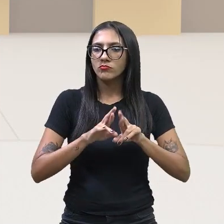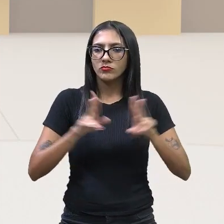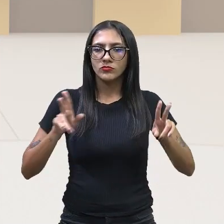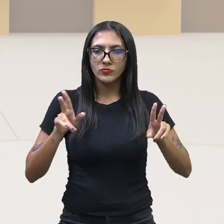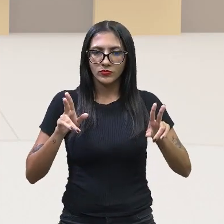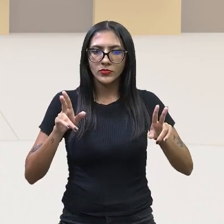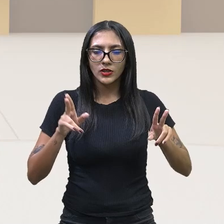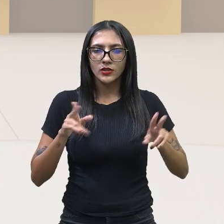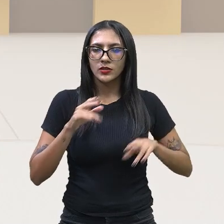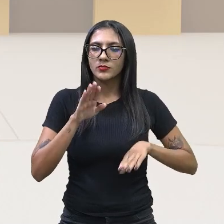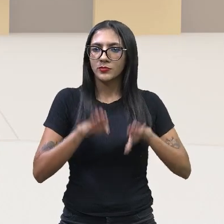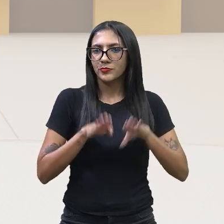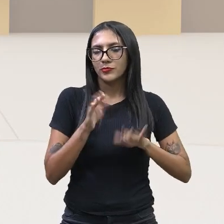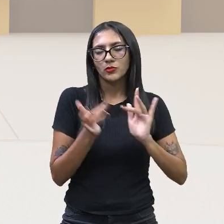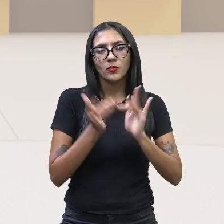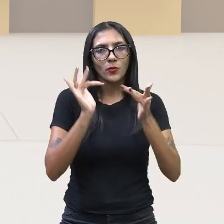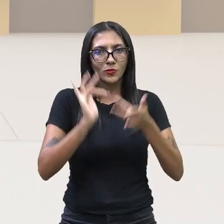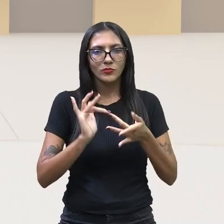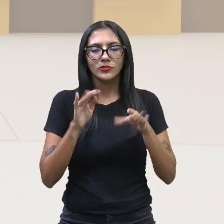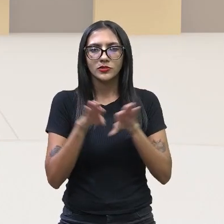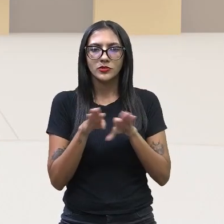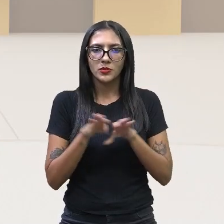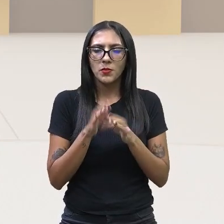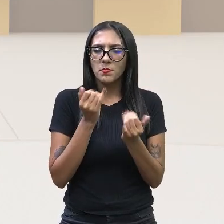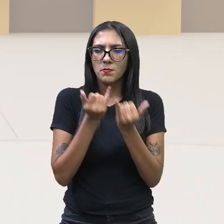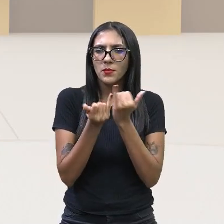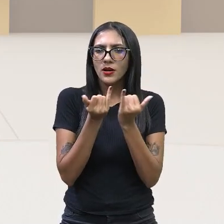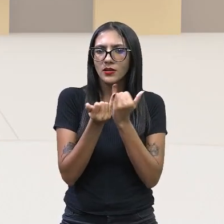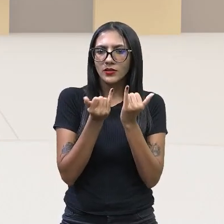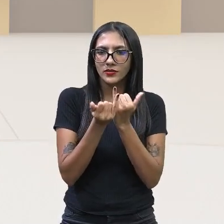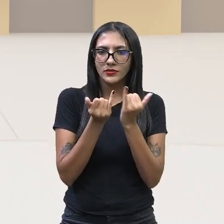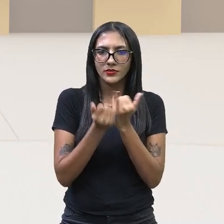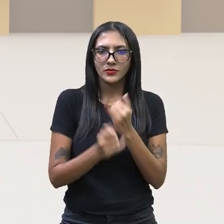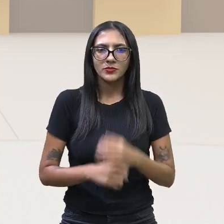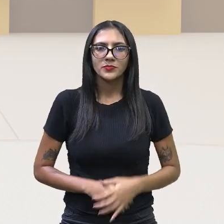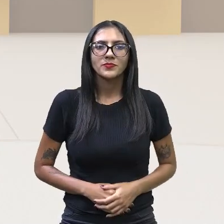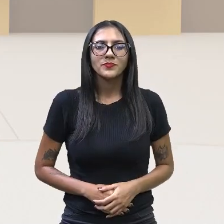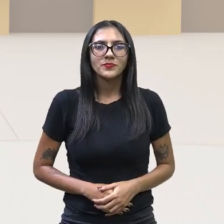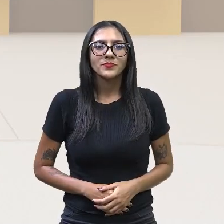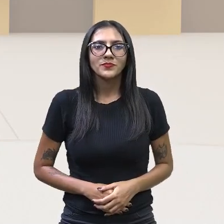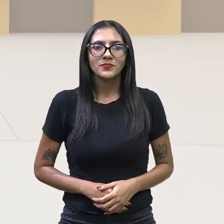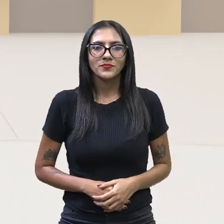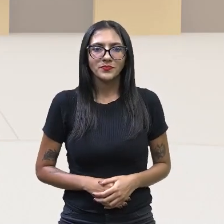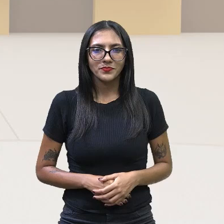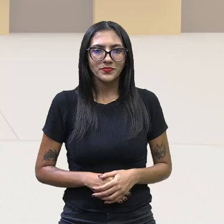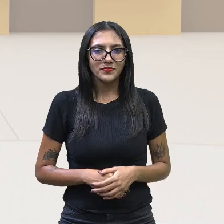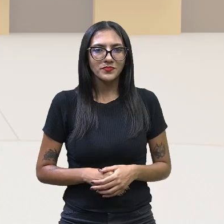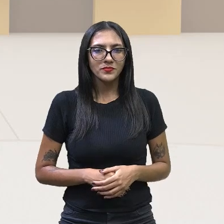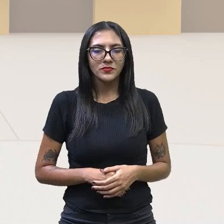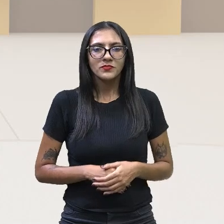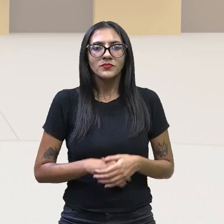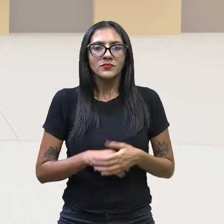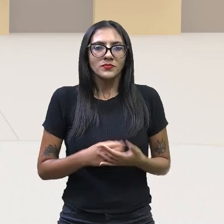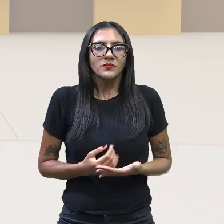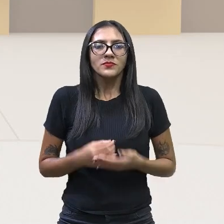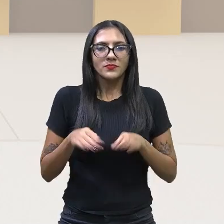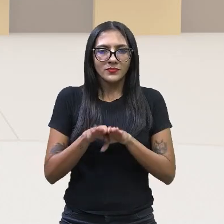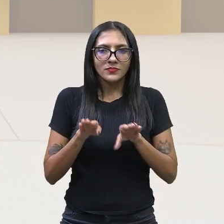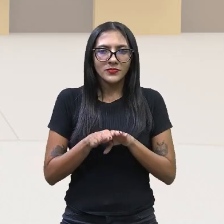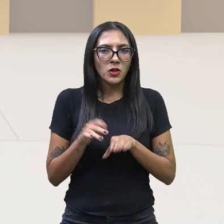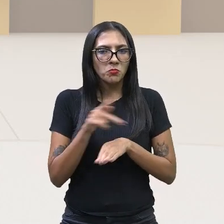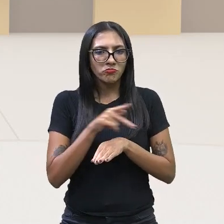Pronunciou legal? Man, pronunciou igual. Woman. Muito parecido. Woman. Perfeito, olha só, temos um professor de português que fala inglês, gente, isso não é